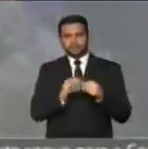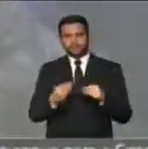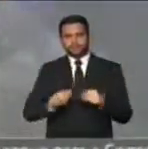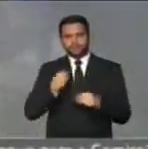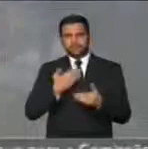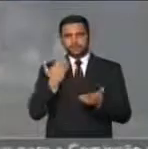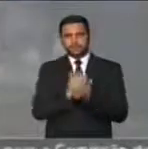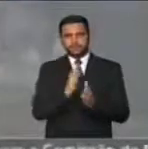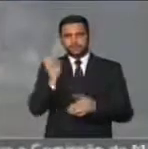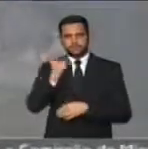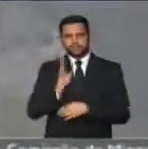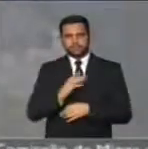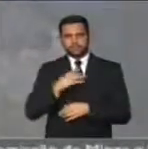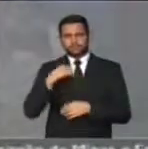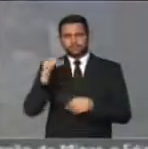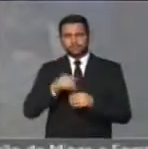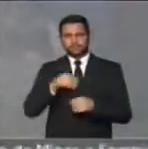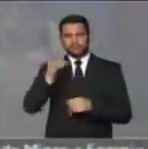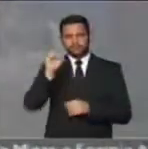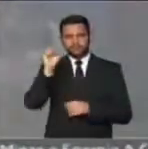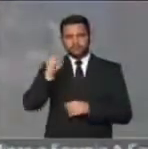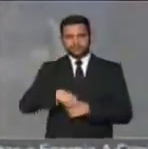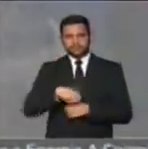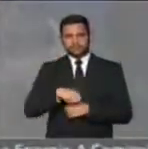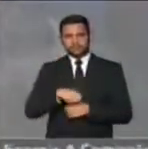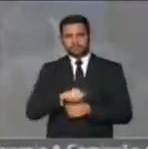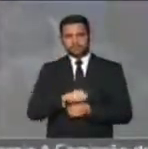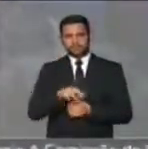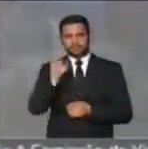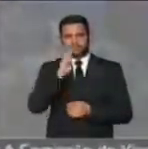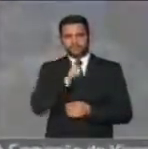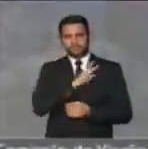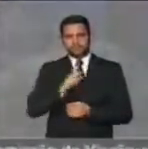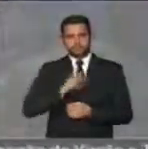está acabando com o Brasil. Nós votamos sim, senhor presidente. PCdoB.